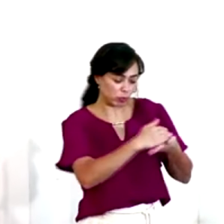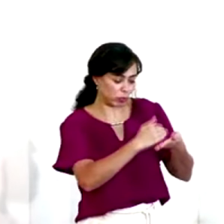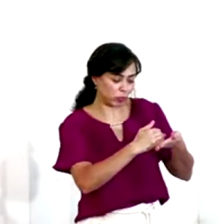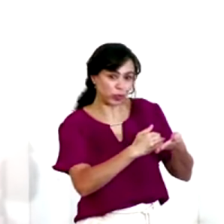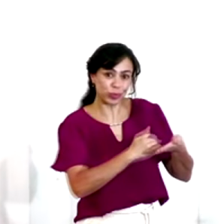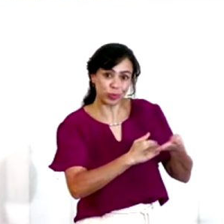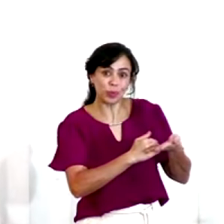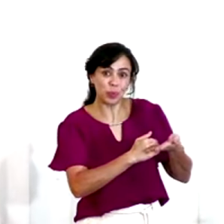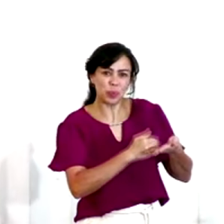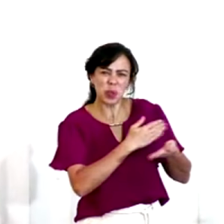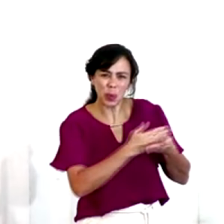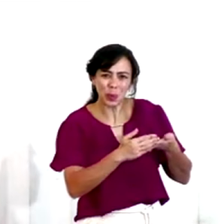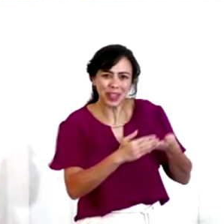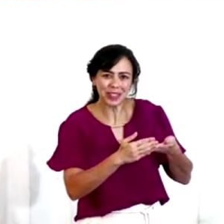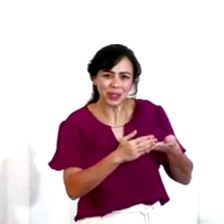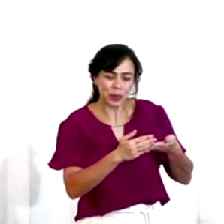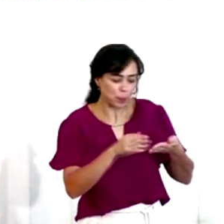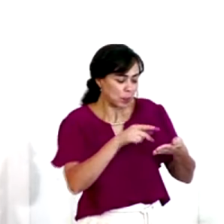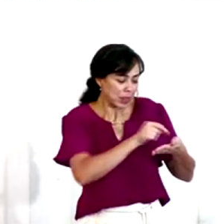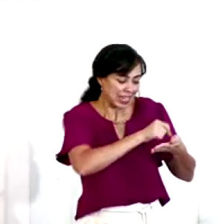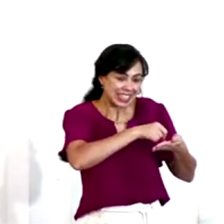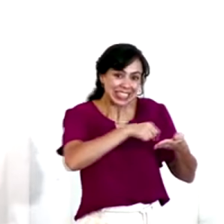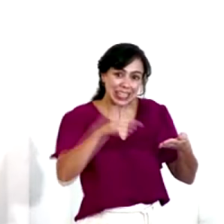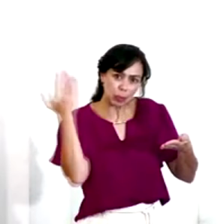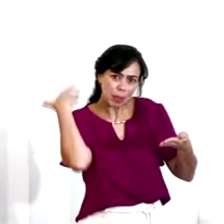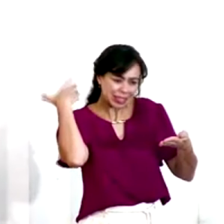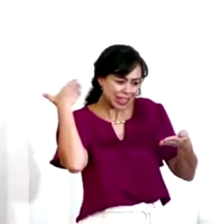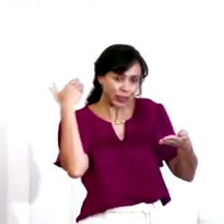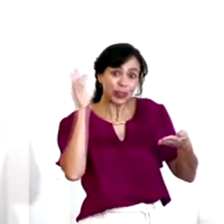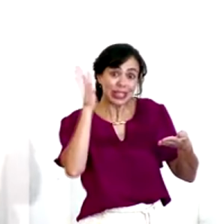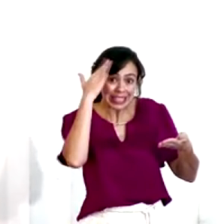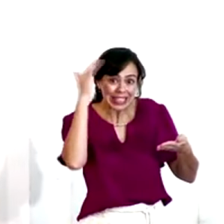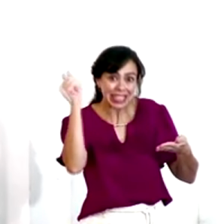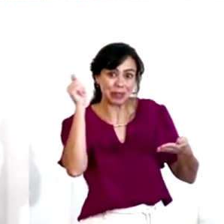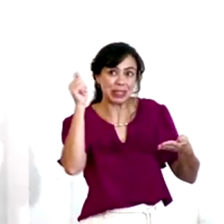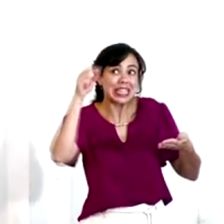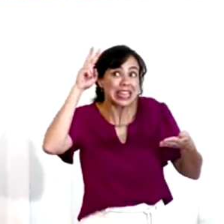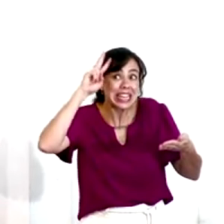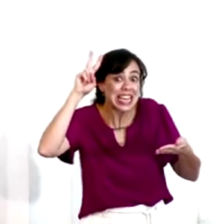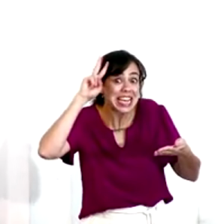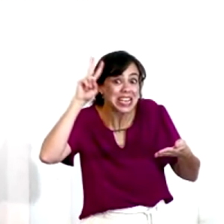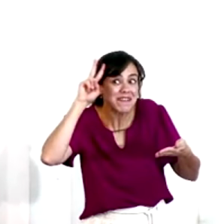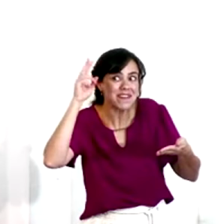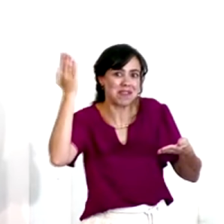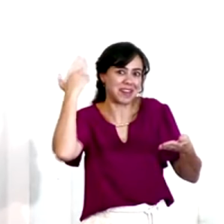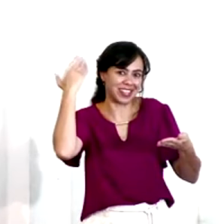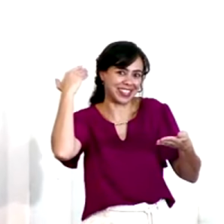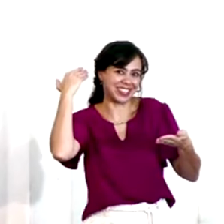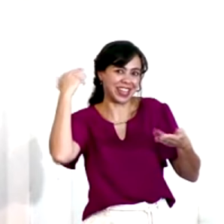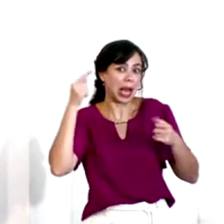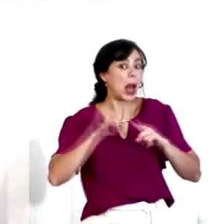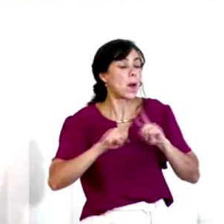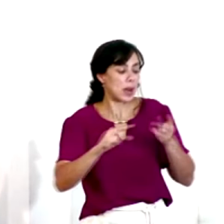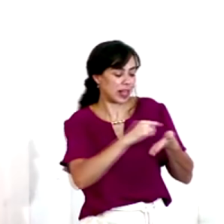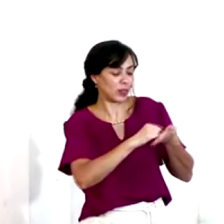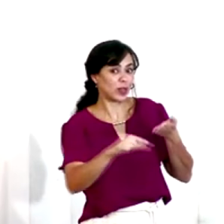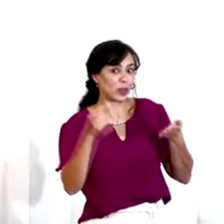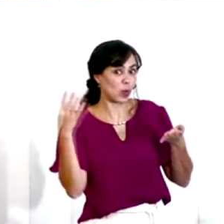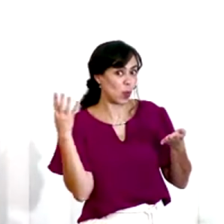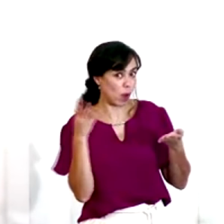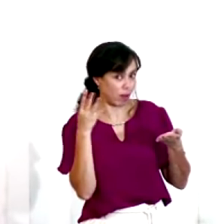Eles reconhecem aquilo que Deus fez por eles. Mas o verso de número